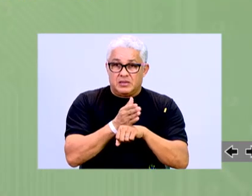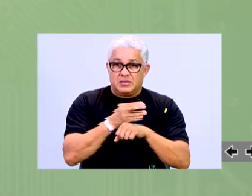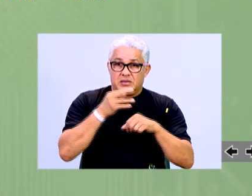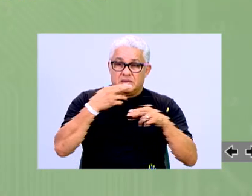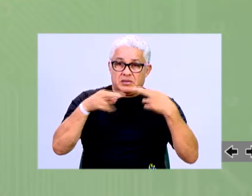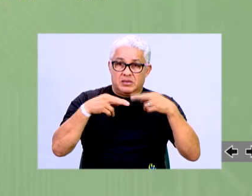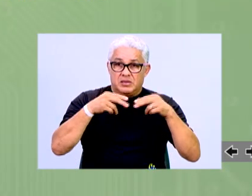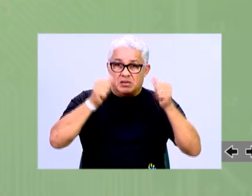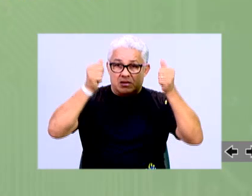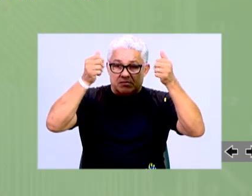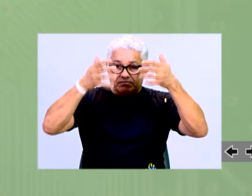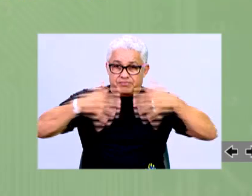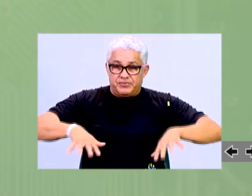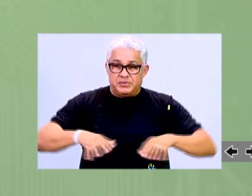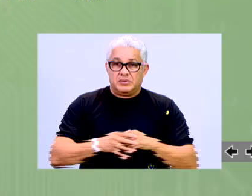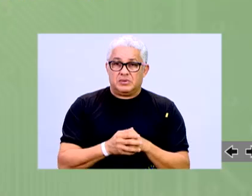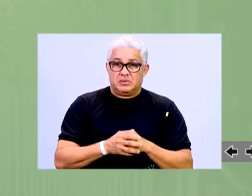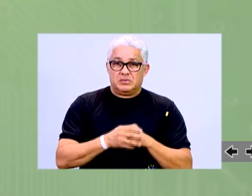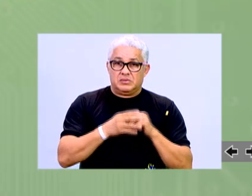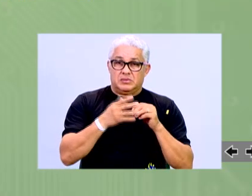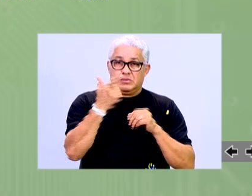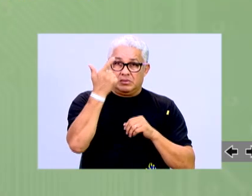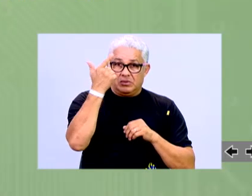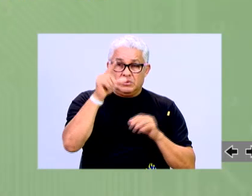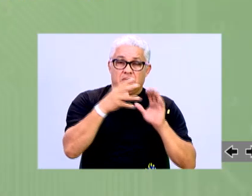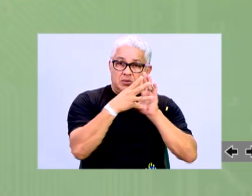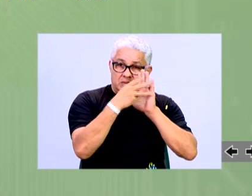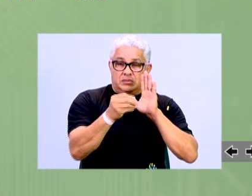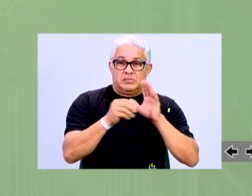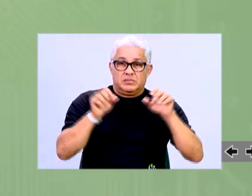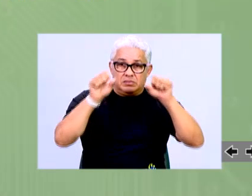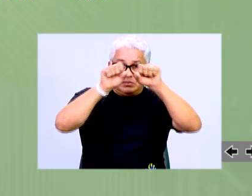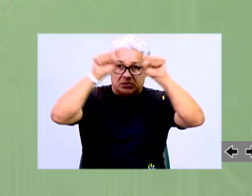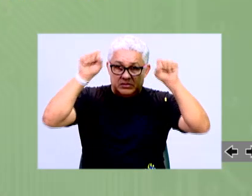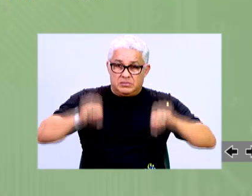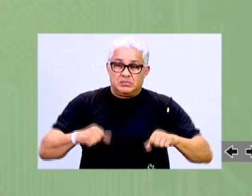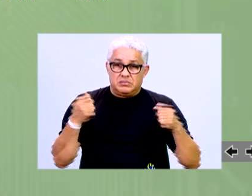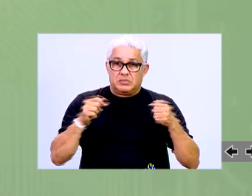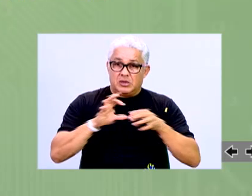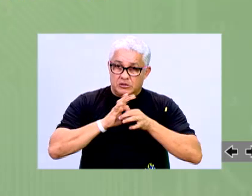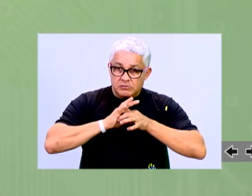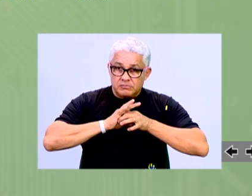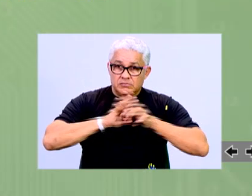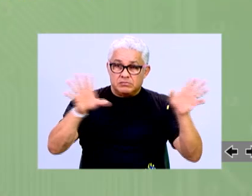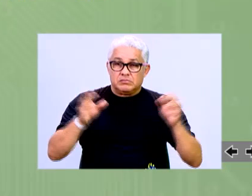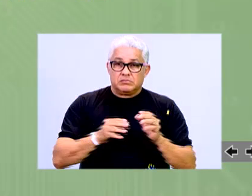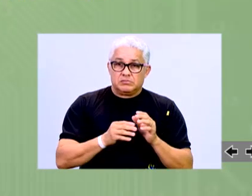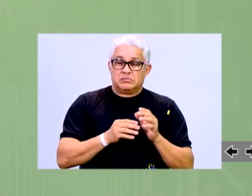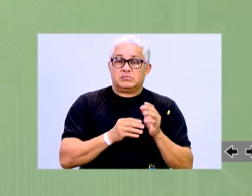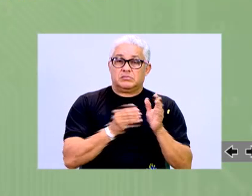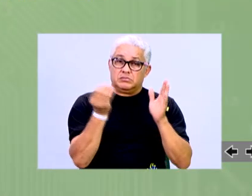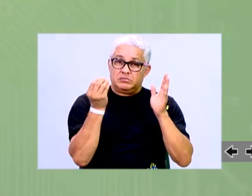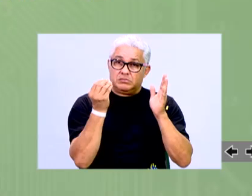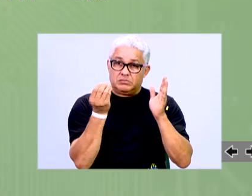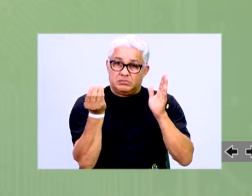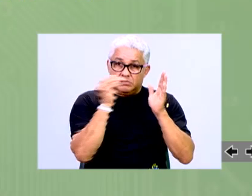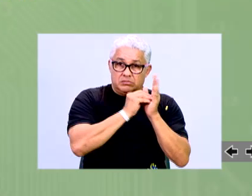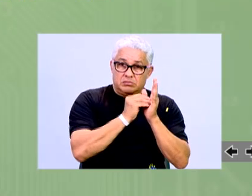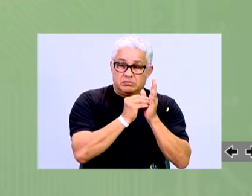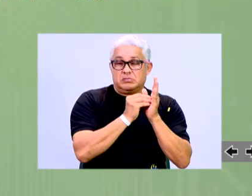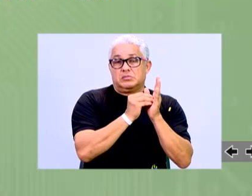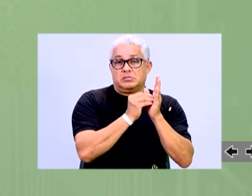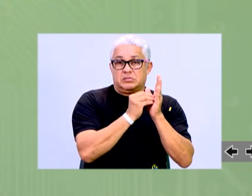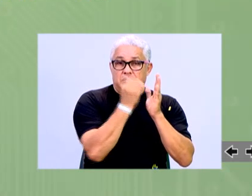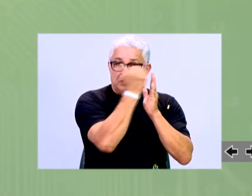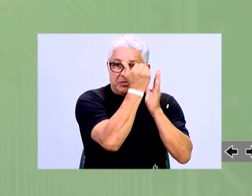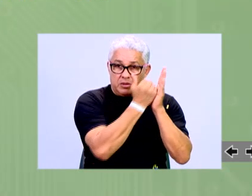ar. Outro exemplo: o sistema deverá permitir o agendamento de uma consulta,